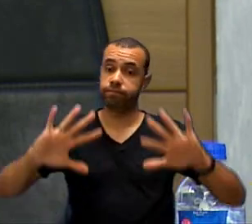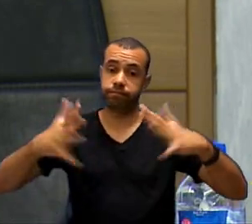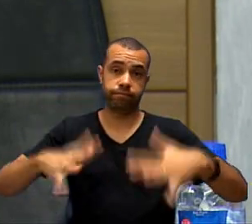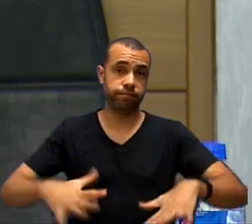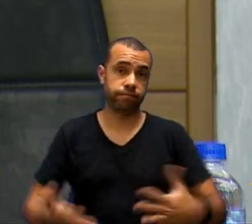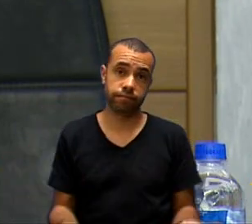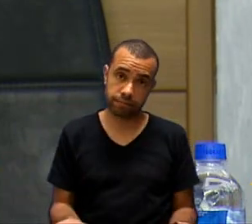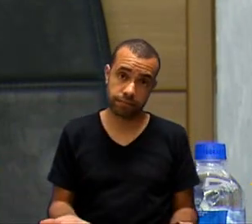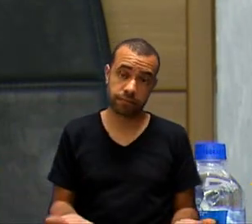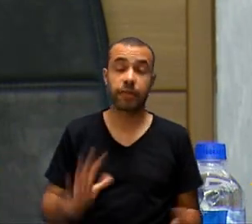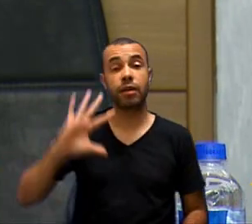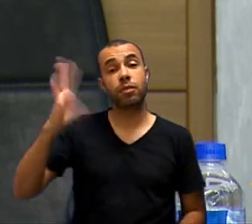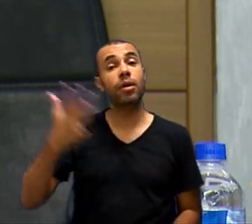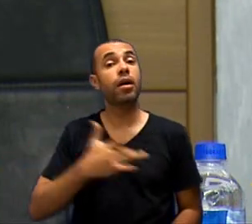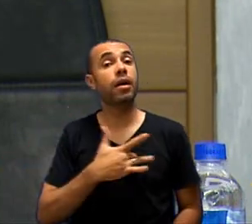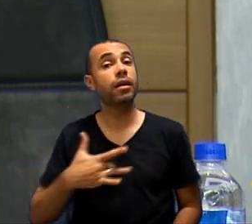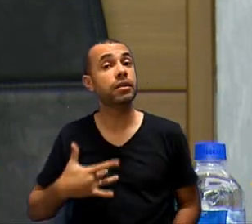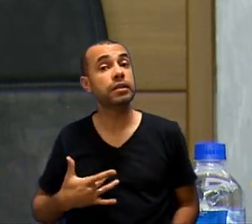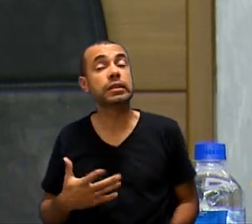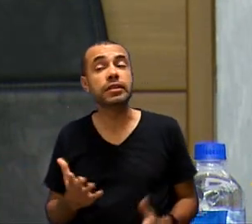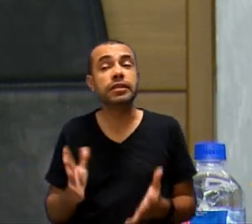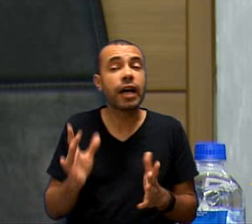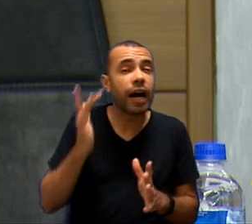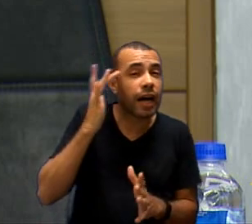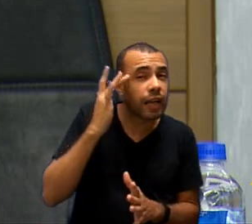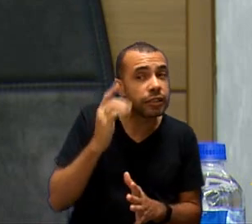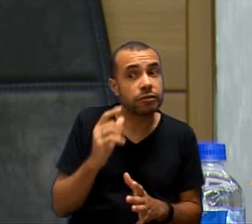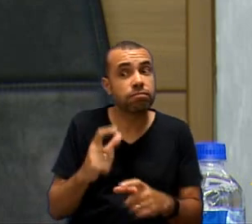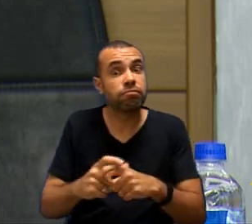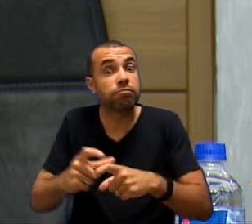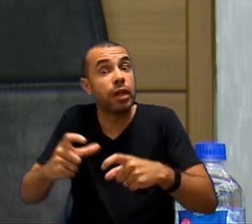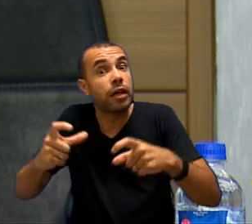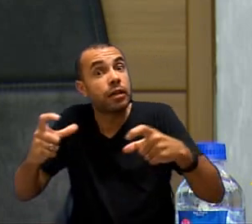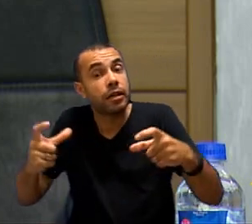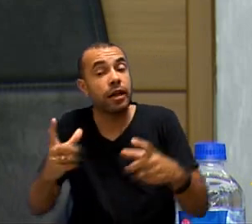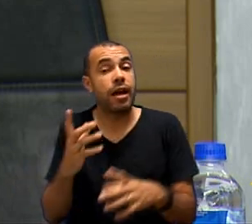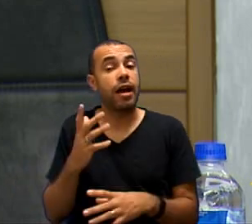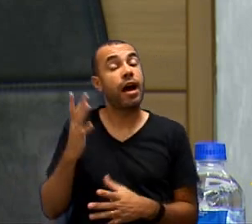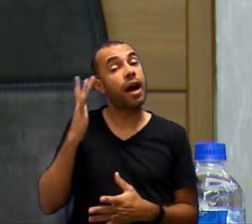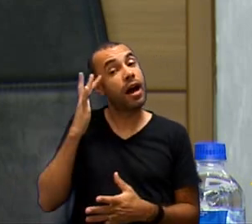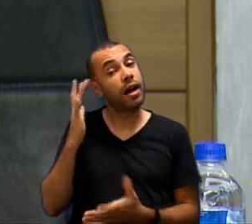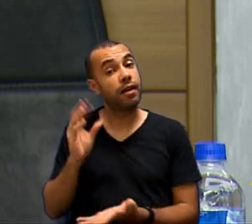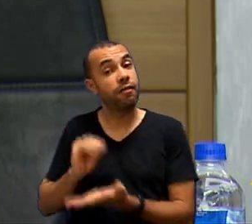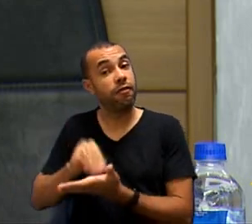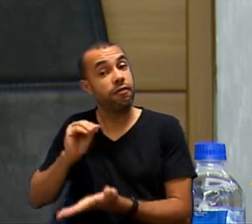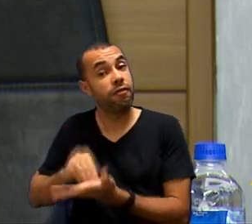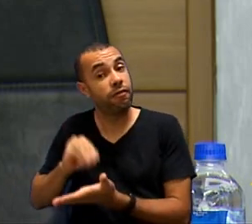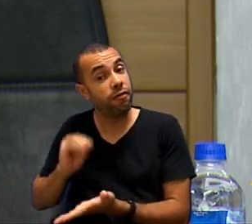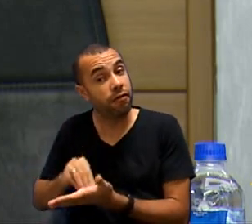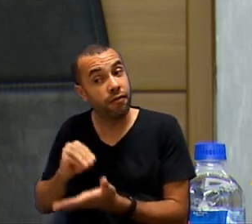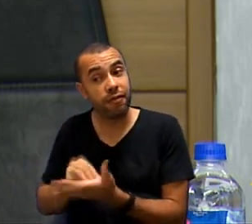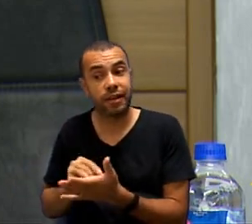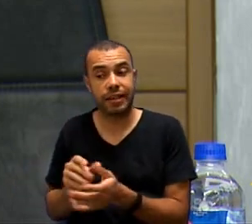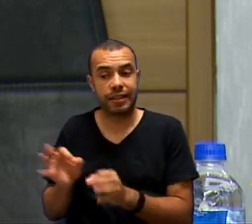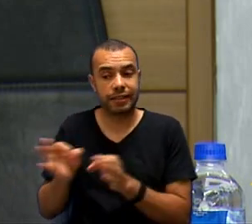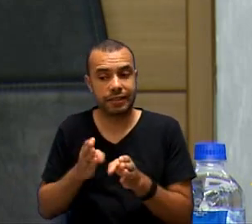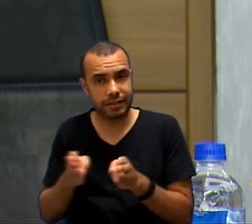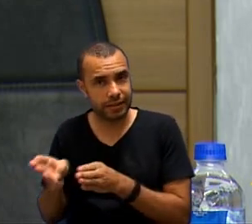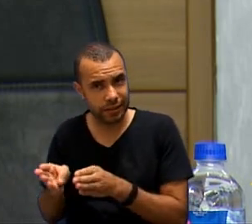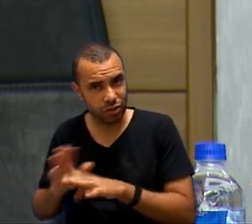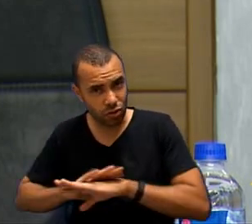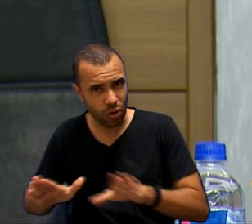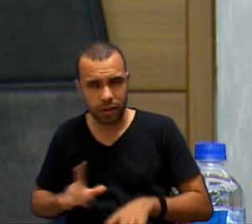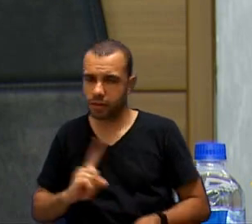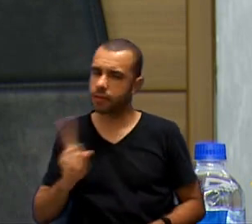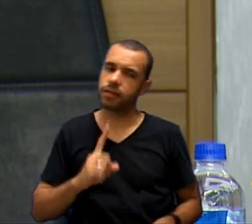acontecendo na saúde, eu acho que é uma coisinha um pouquinho maior do que falta de planejamento. Ali tem coisas que a nossa